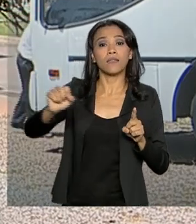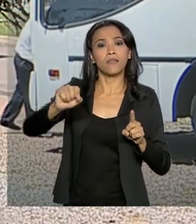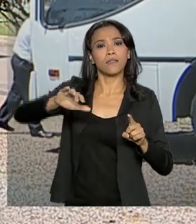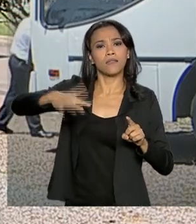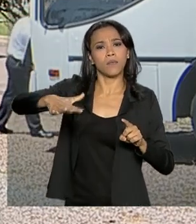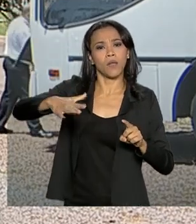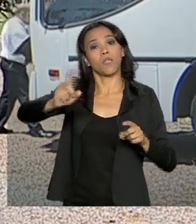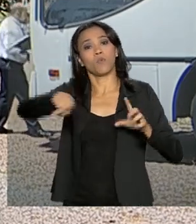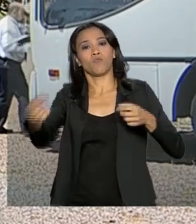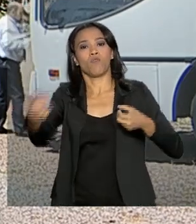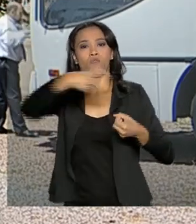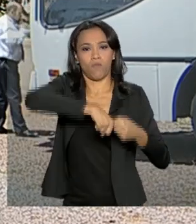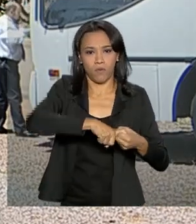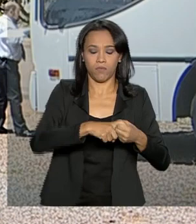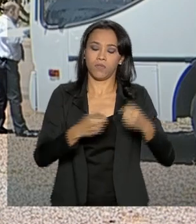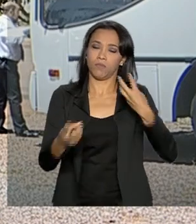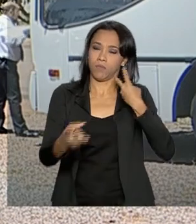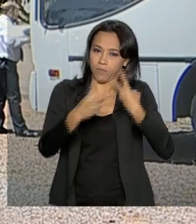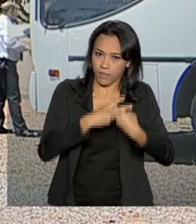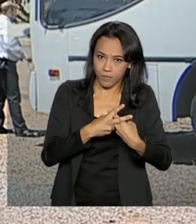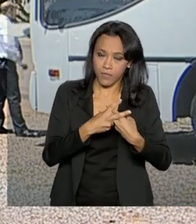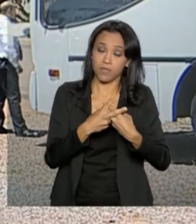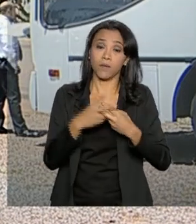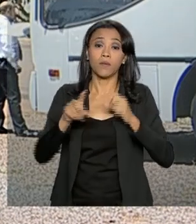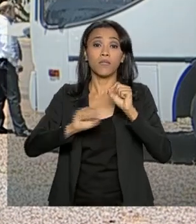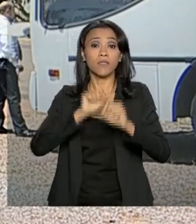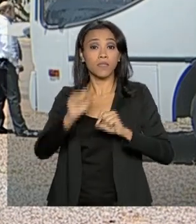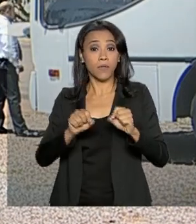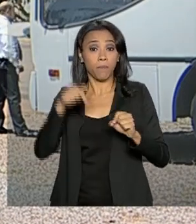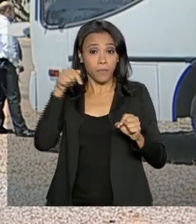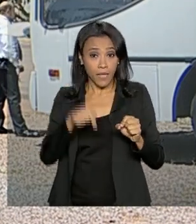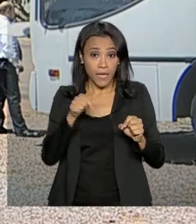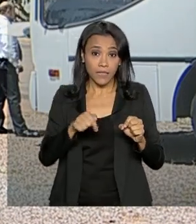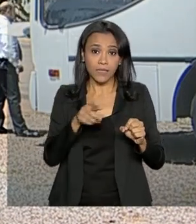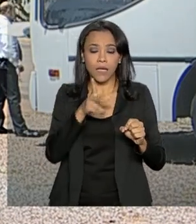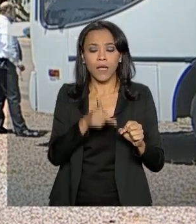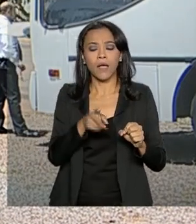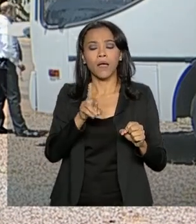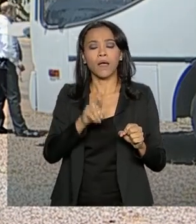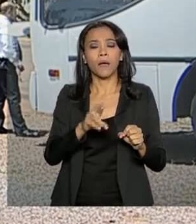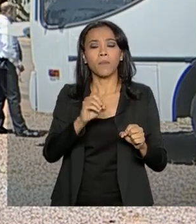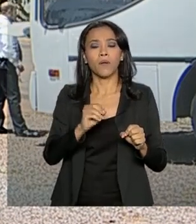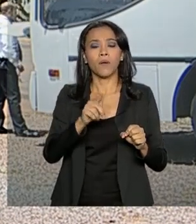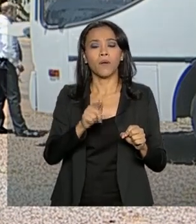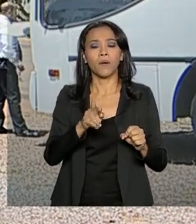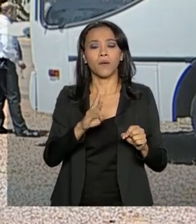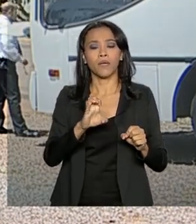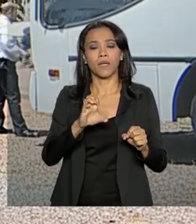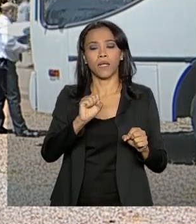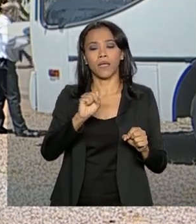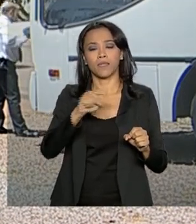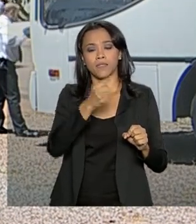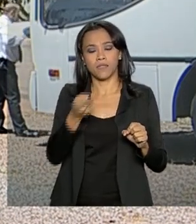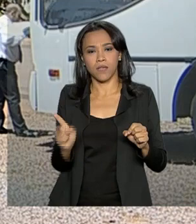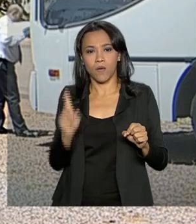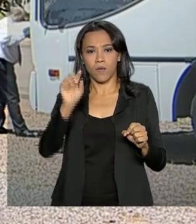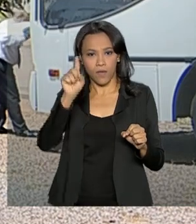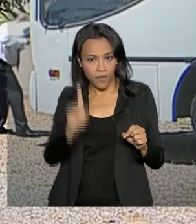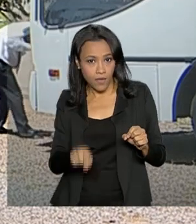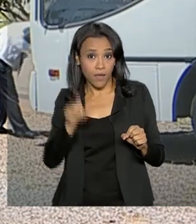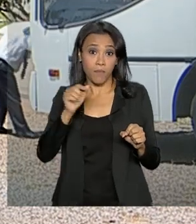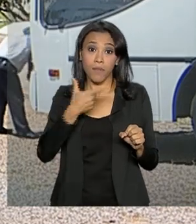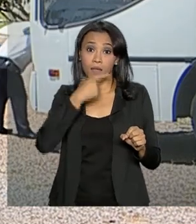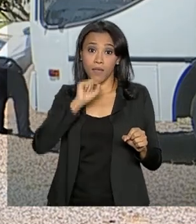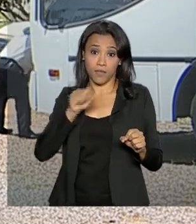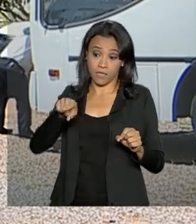e semiaberto. A possibilidade de progressão do regime também será mais rigorosa para crimes que envolva a